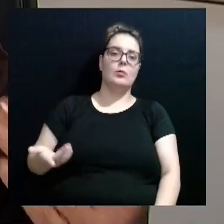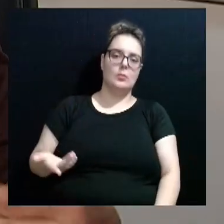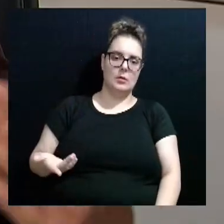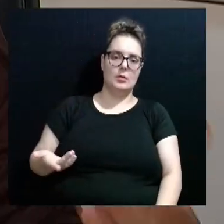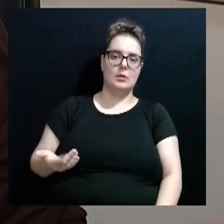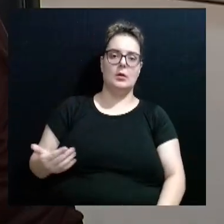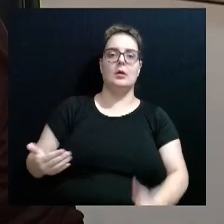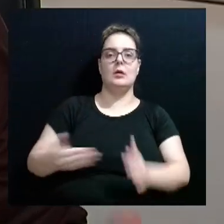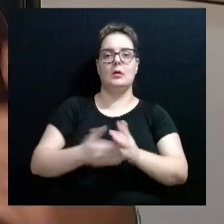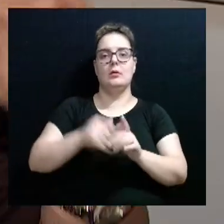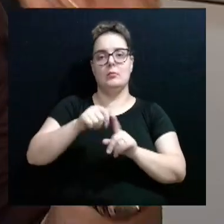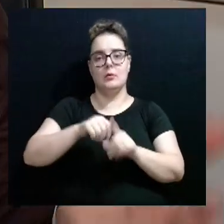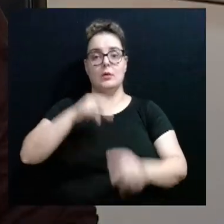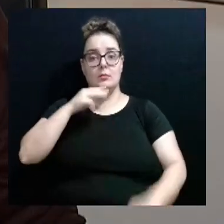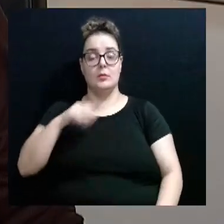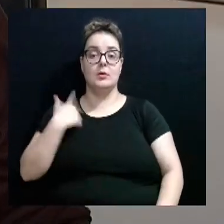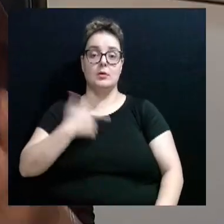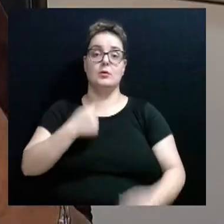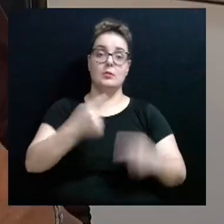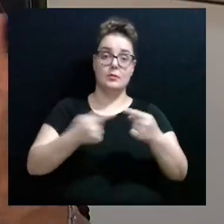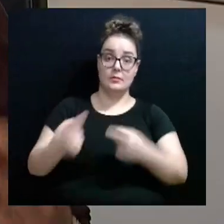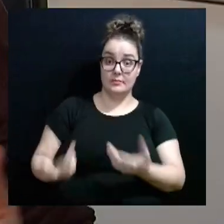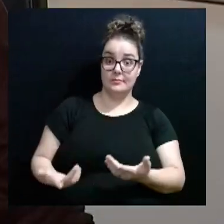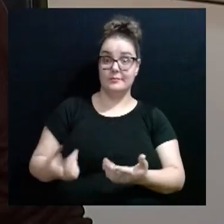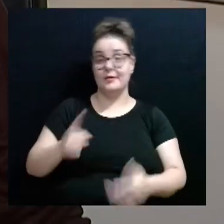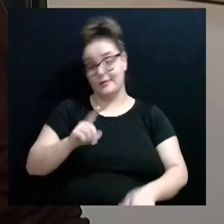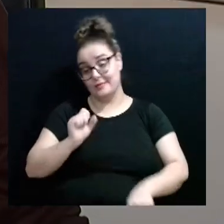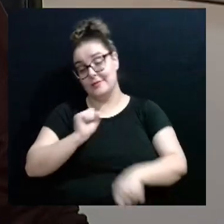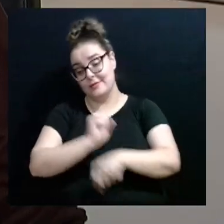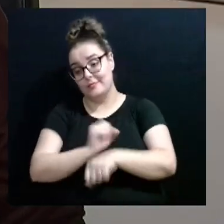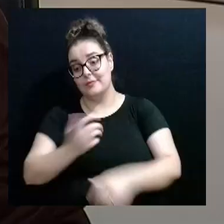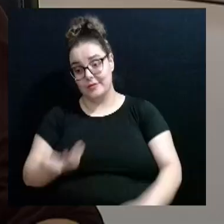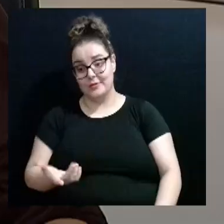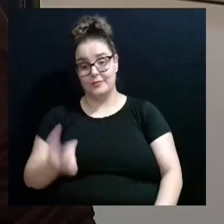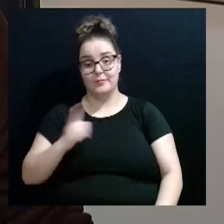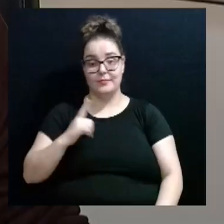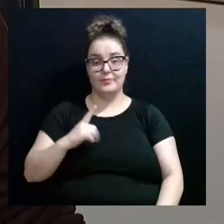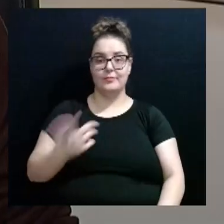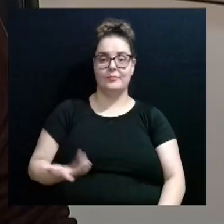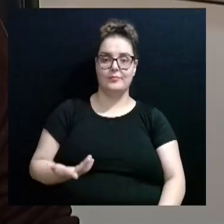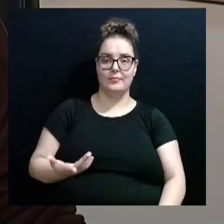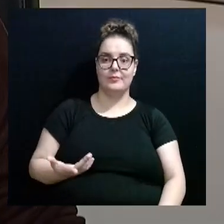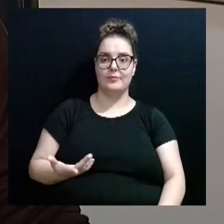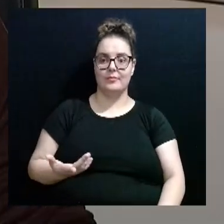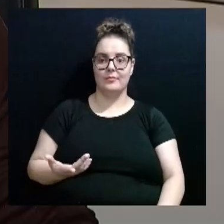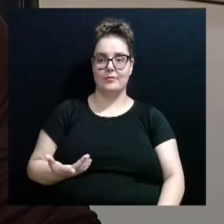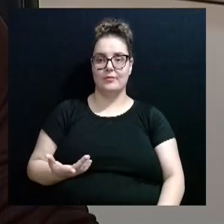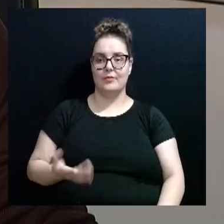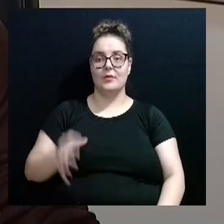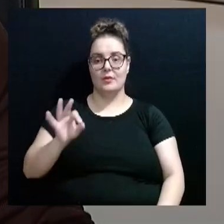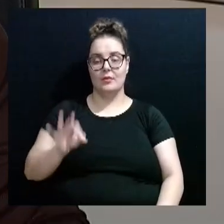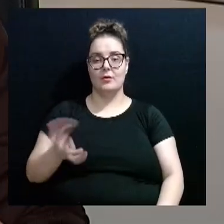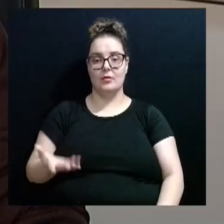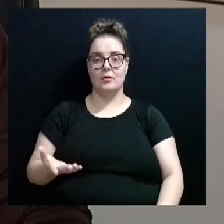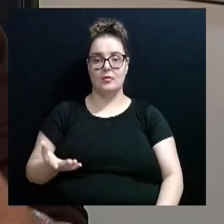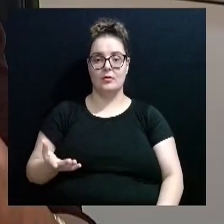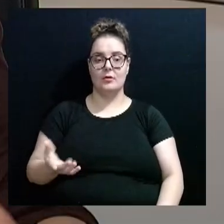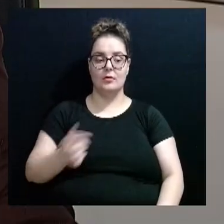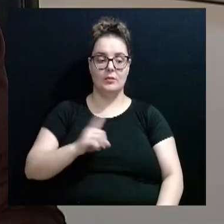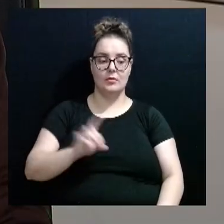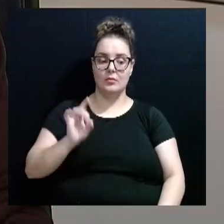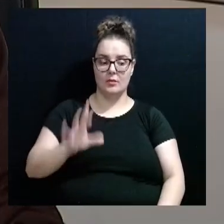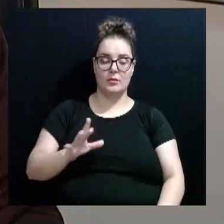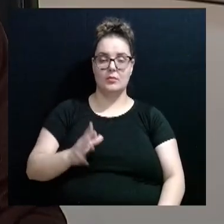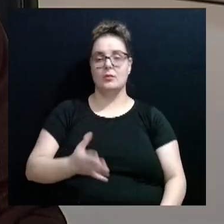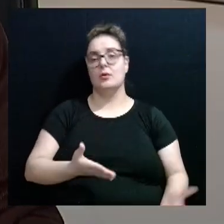estamos discutindo de novo para que ele não pare em março, ele tenha uma continuidade, porque deu muito certo, porque não acolhe só o jovem e ajuda na alfabetização